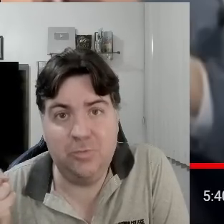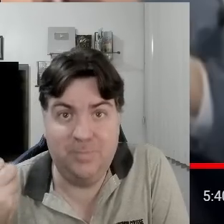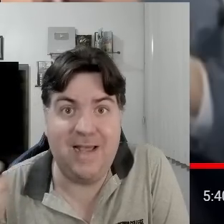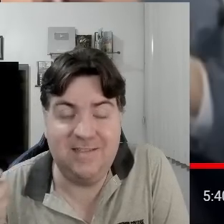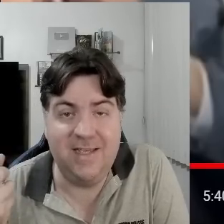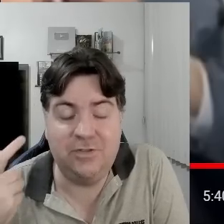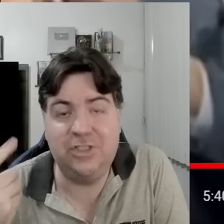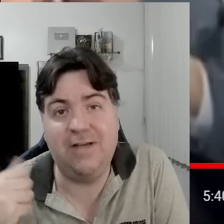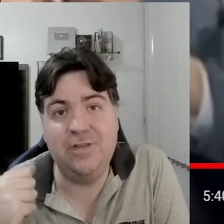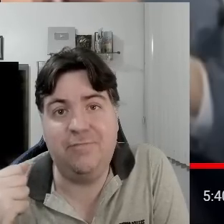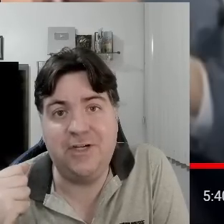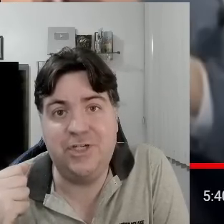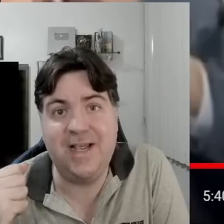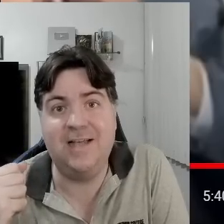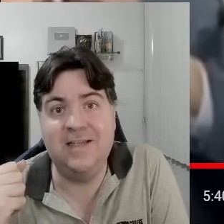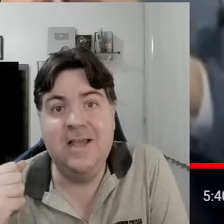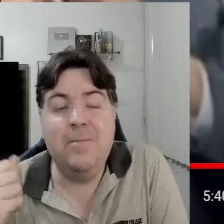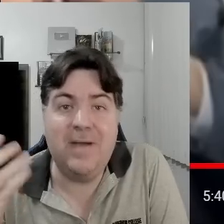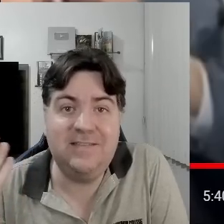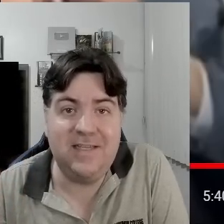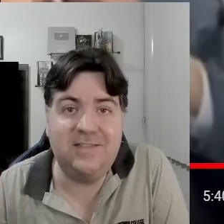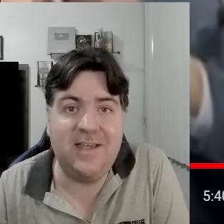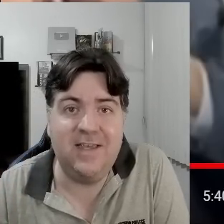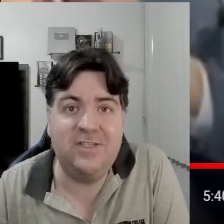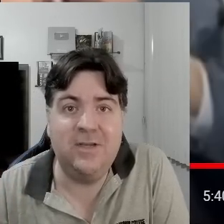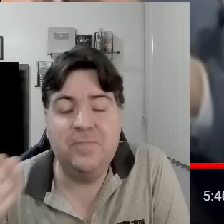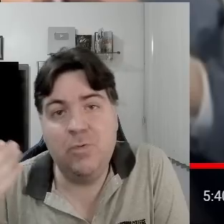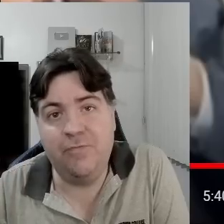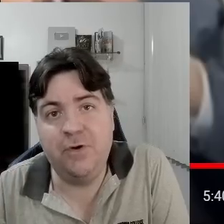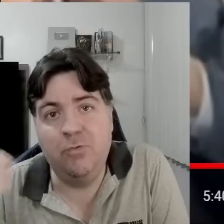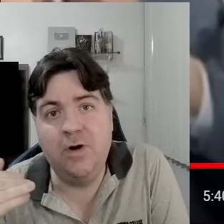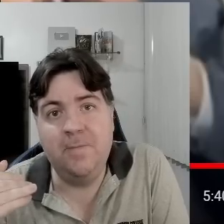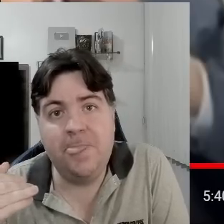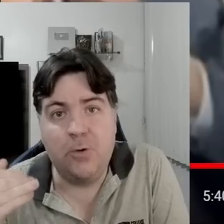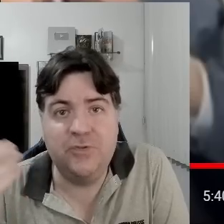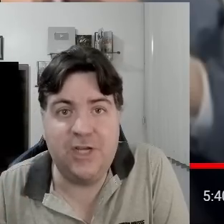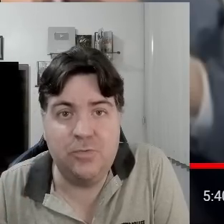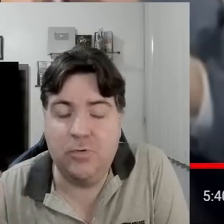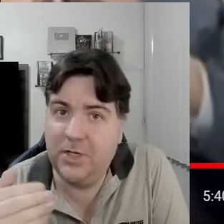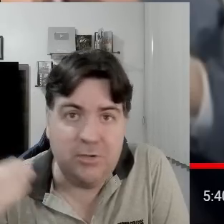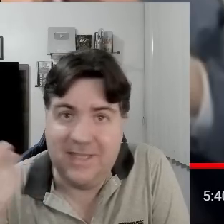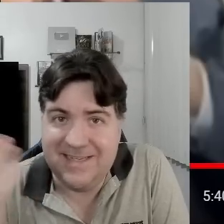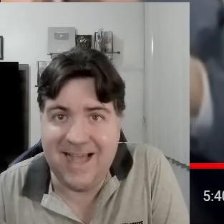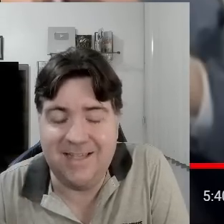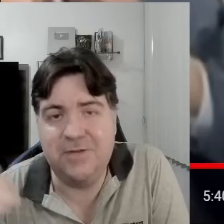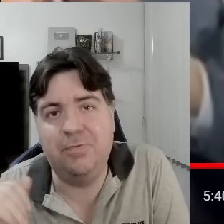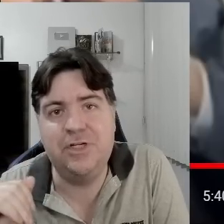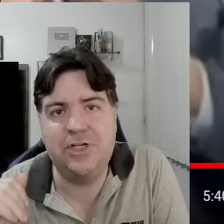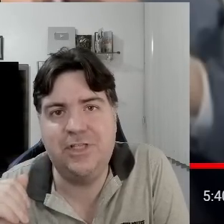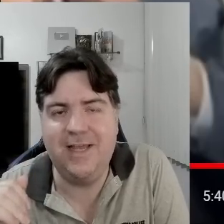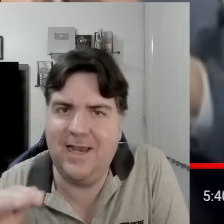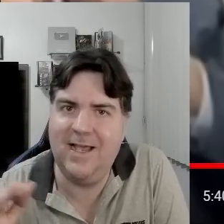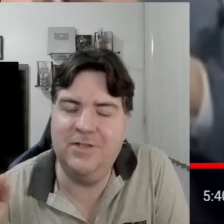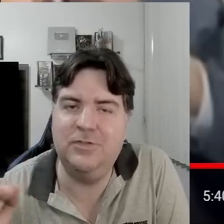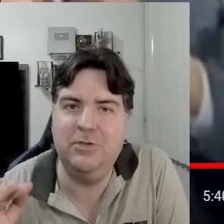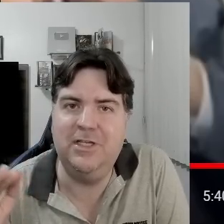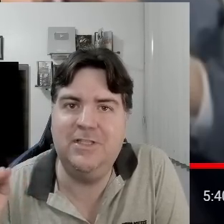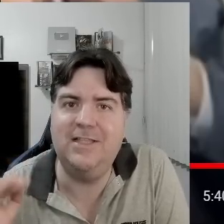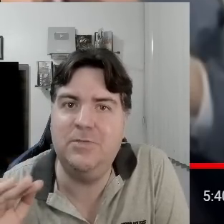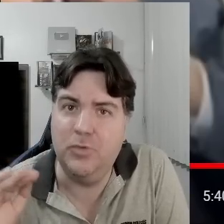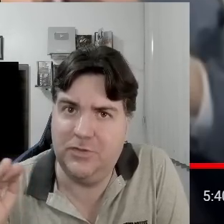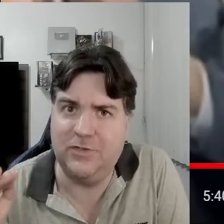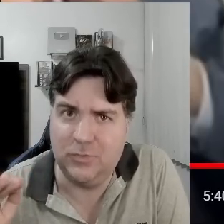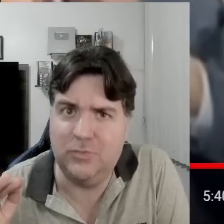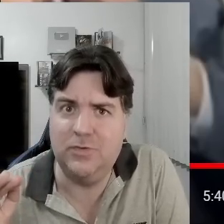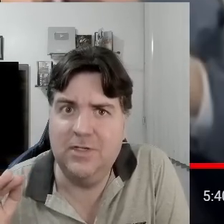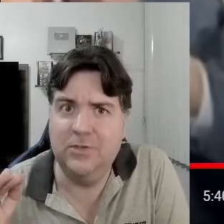pessoas, os brasileiros que estavam na faixa de Gaza. Mas se seguisse uma figura como Sérgio Moro, que não entende nada de política externa, aliás, não entende nada